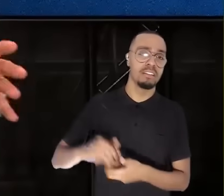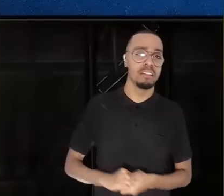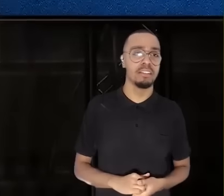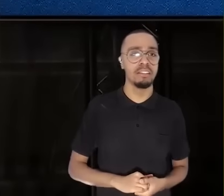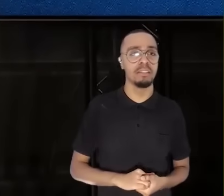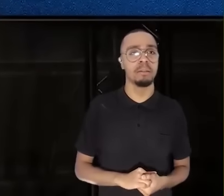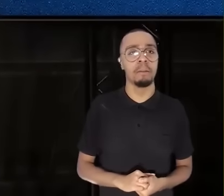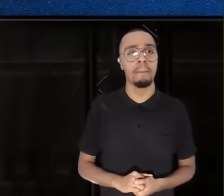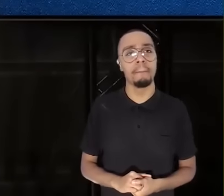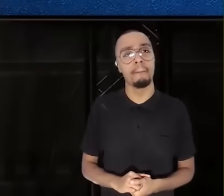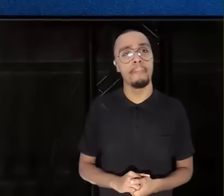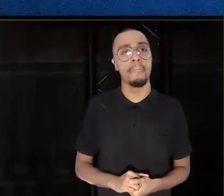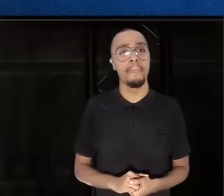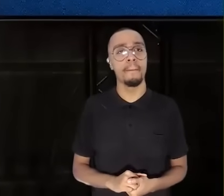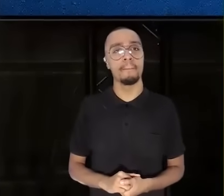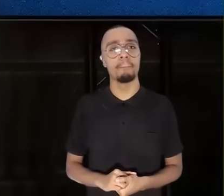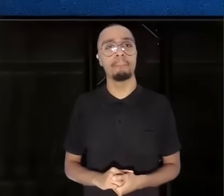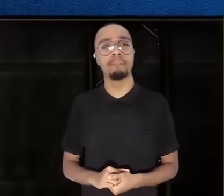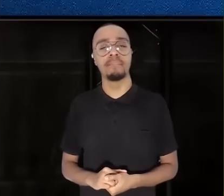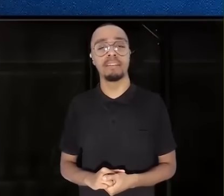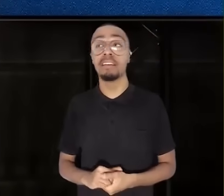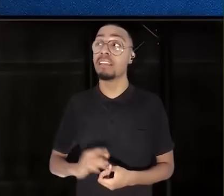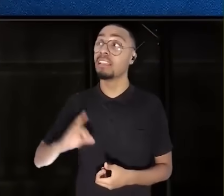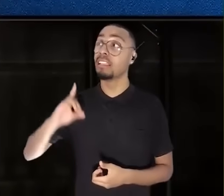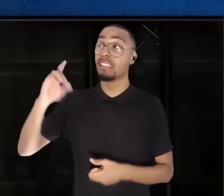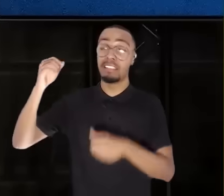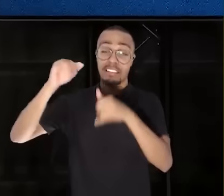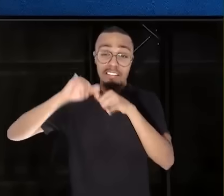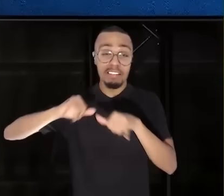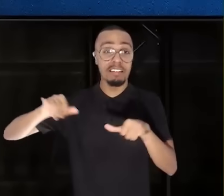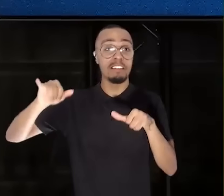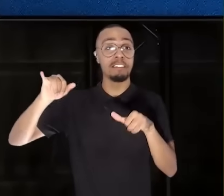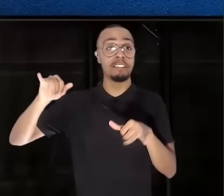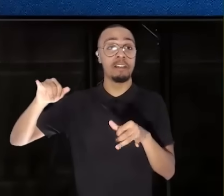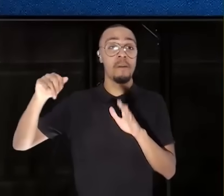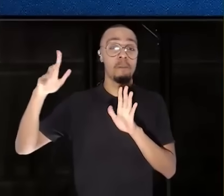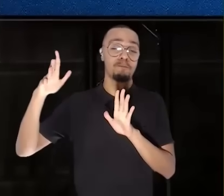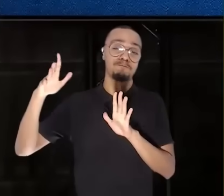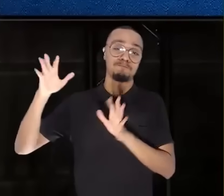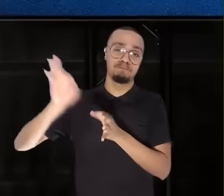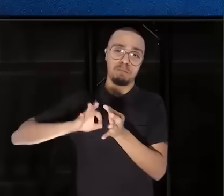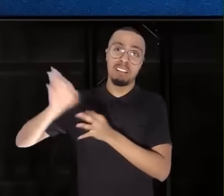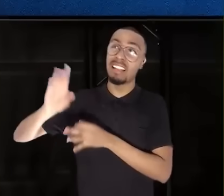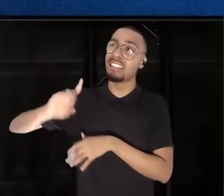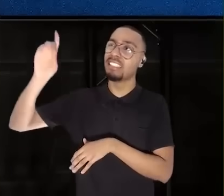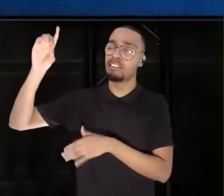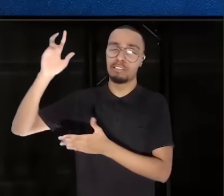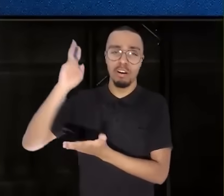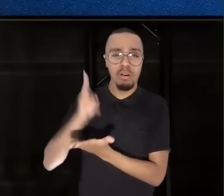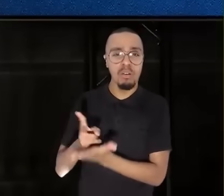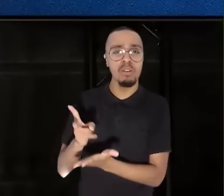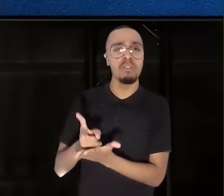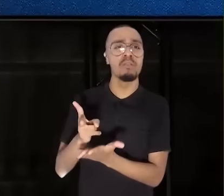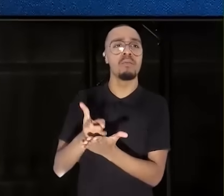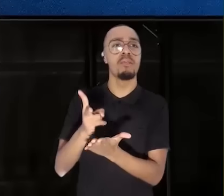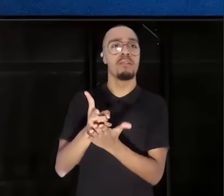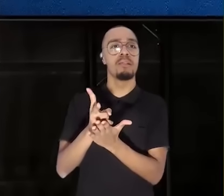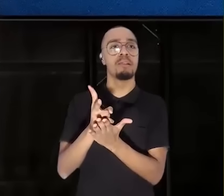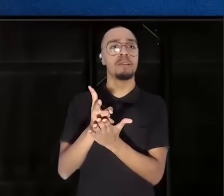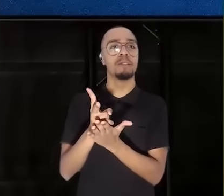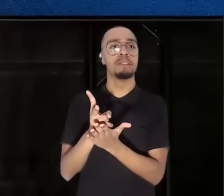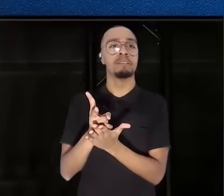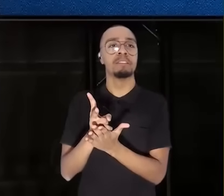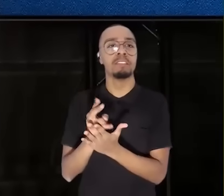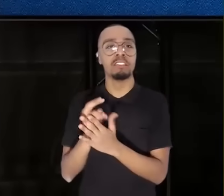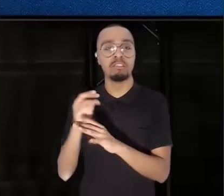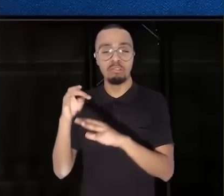que ainda virá. E digo, o meu propósito ficará em de pé. E farei